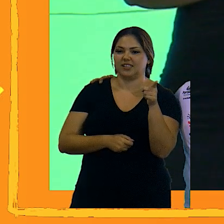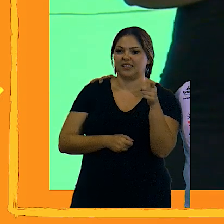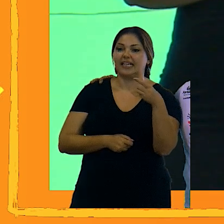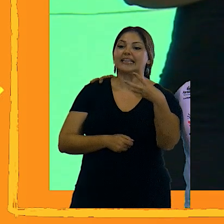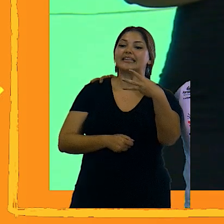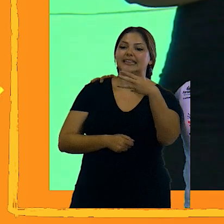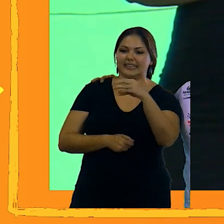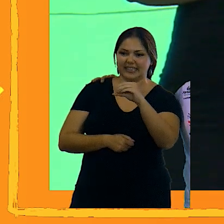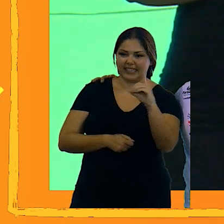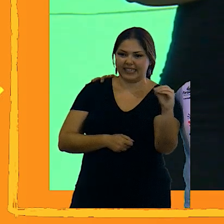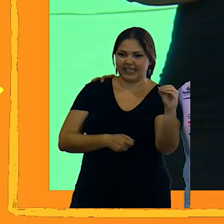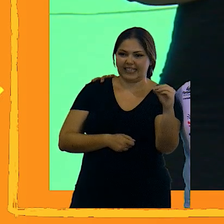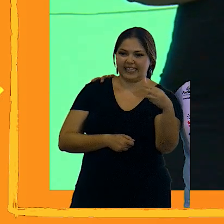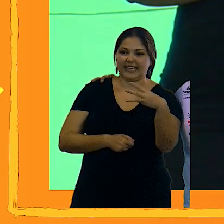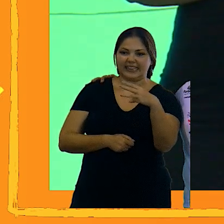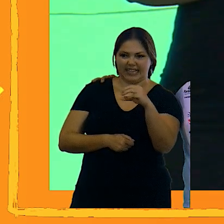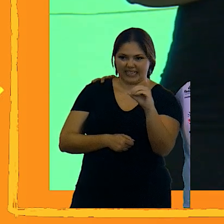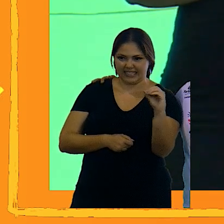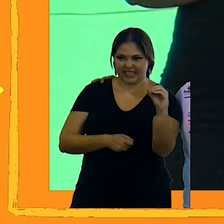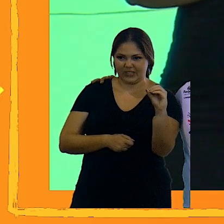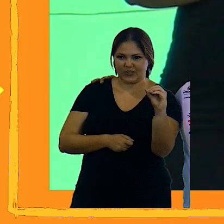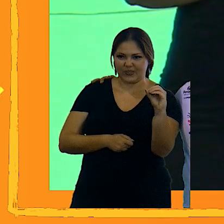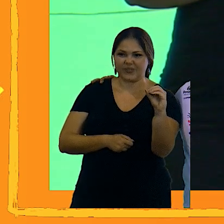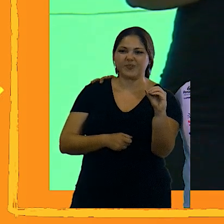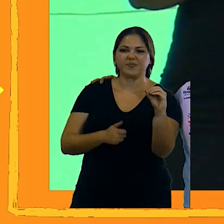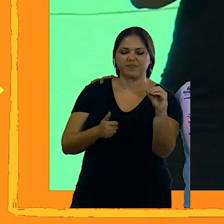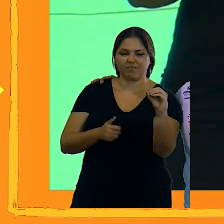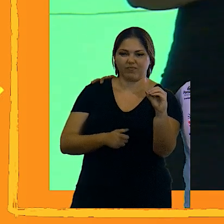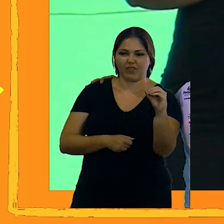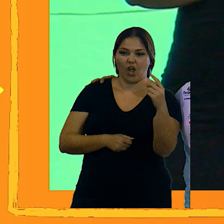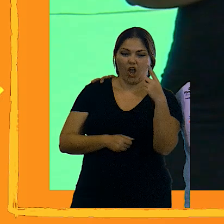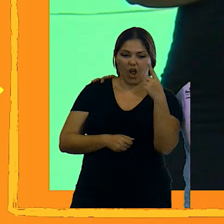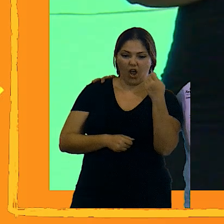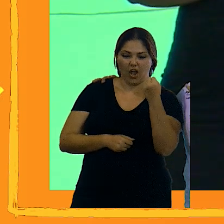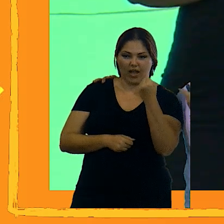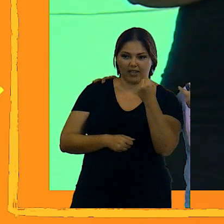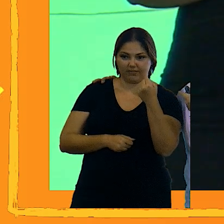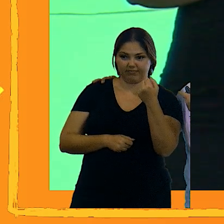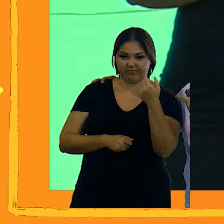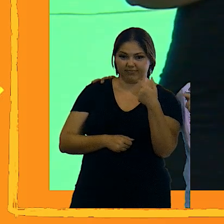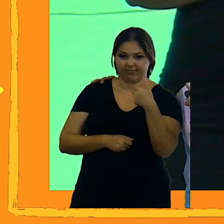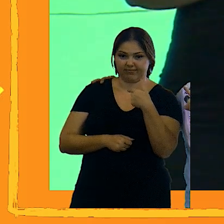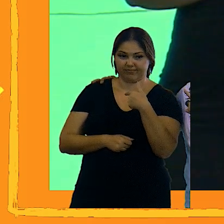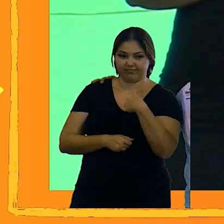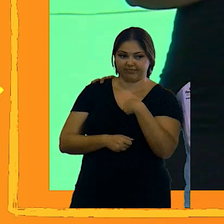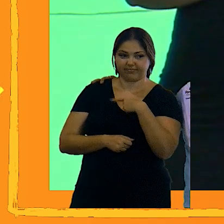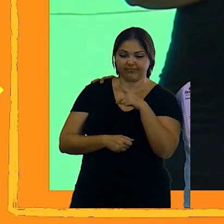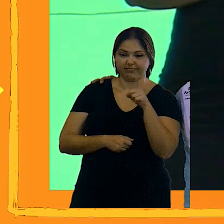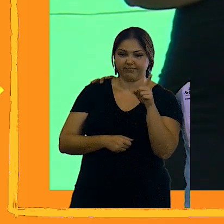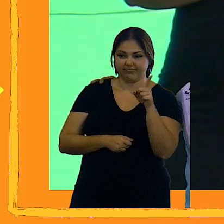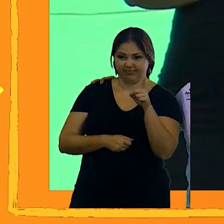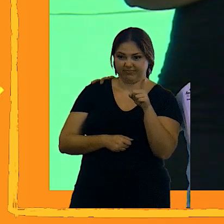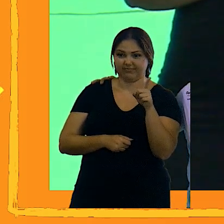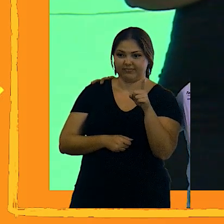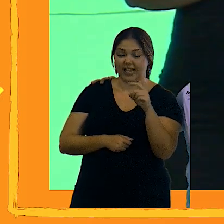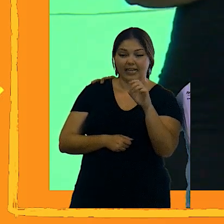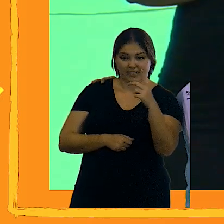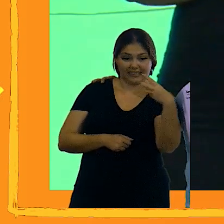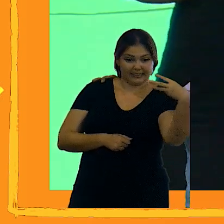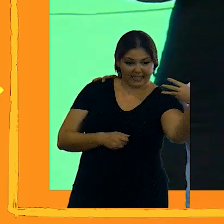hã concorda comigo que quando eu pego três da minha nota com sete da nota dela faz 10 o